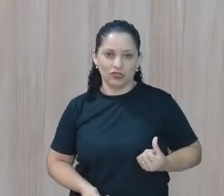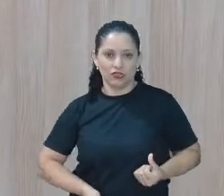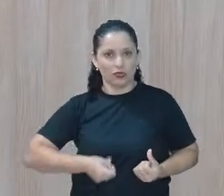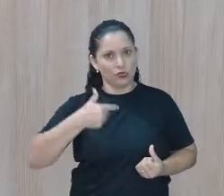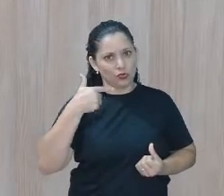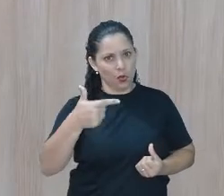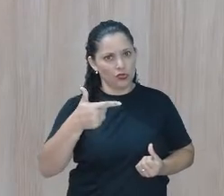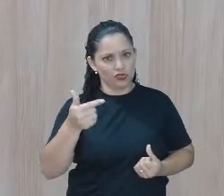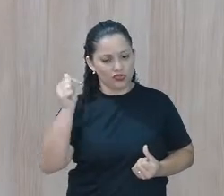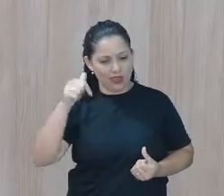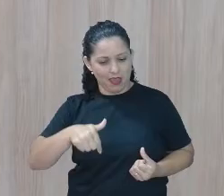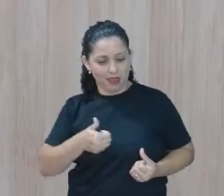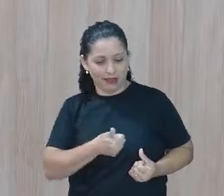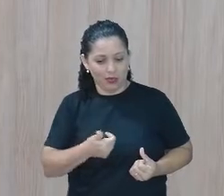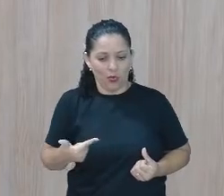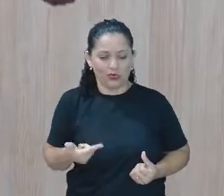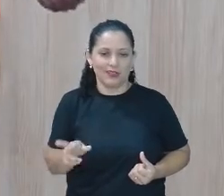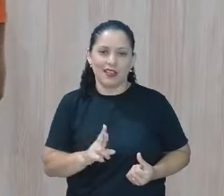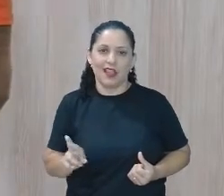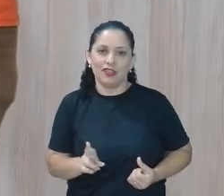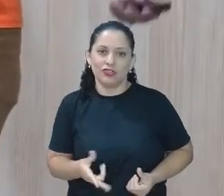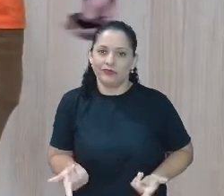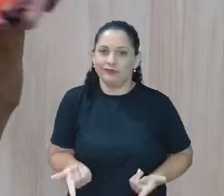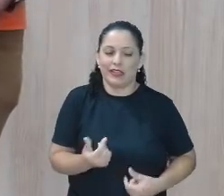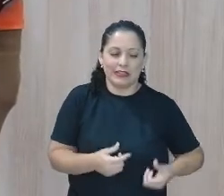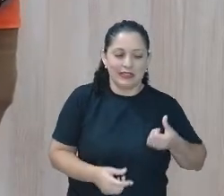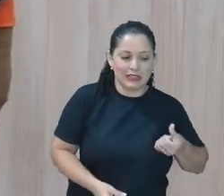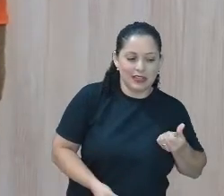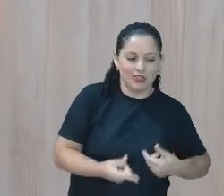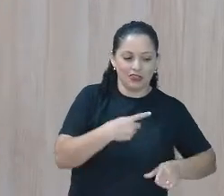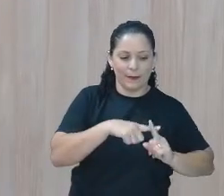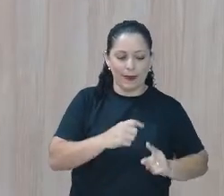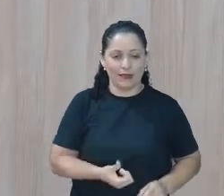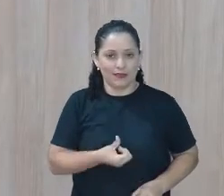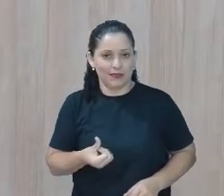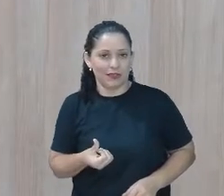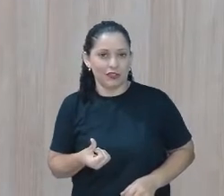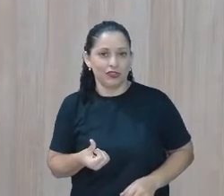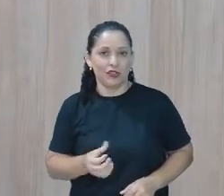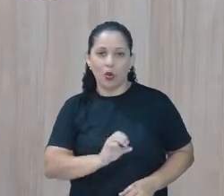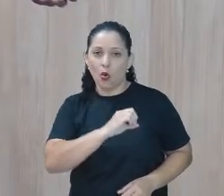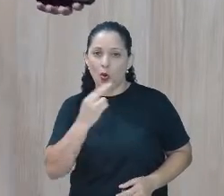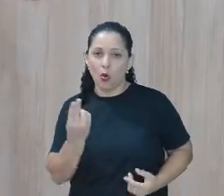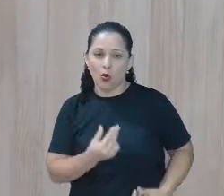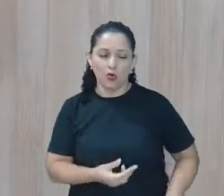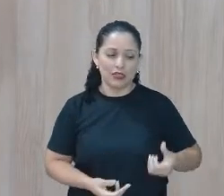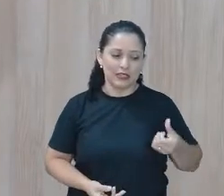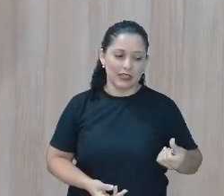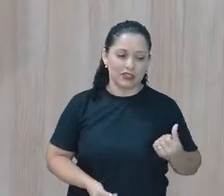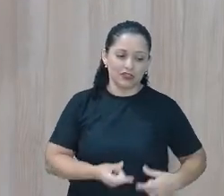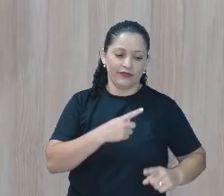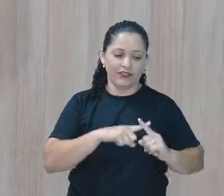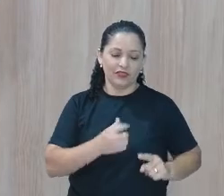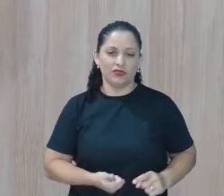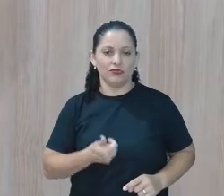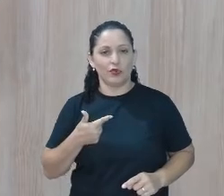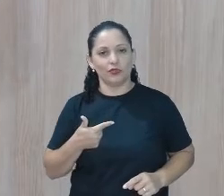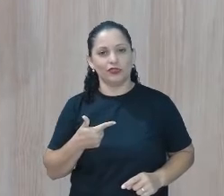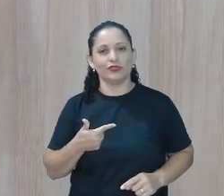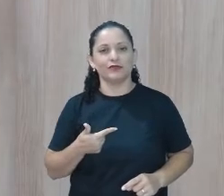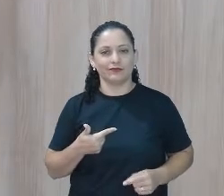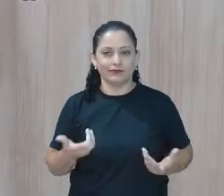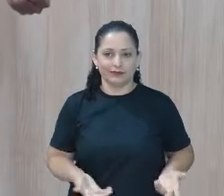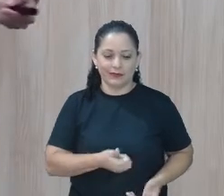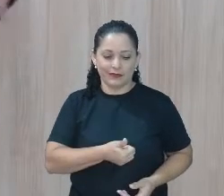quê? R$ 12,00. É só você somar 6 mais 6 ou multiplicar 6 vezes 2, que é o preço